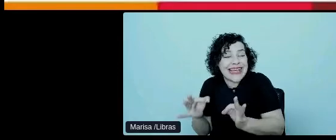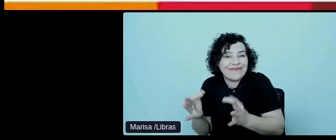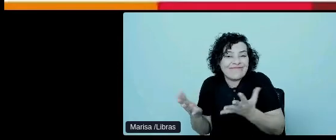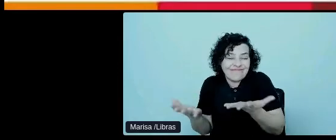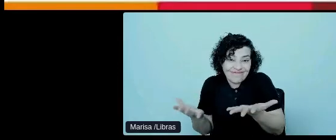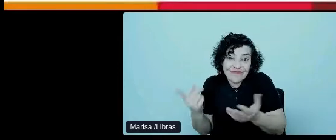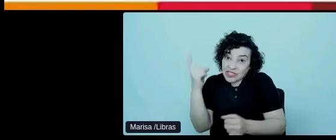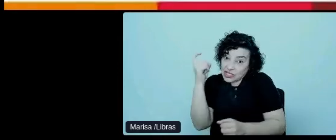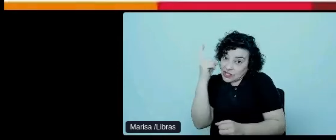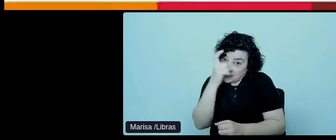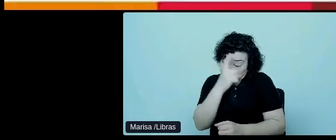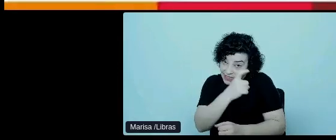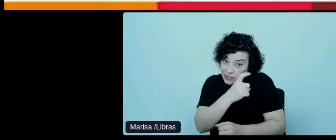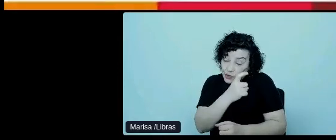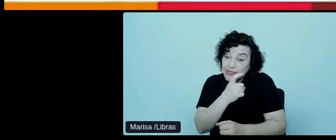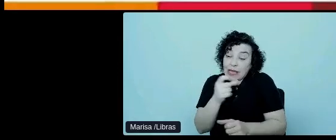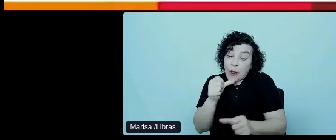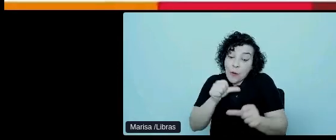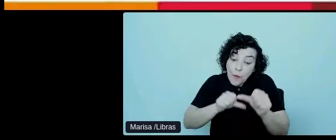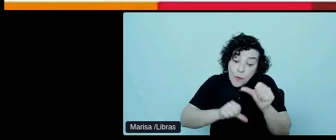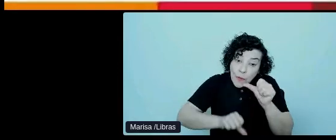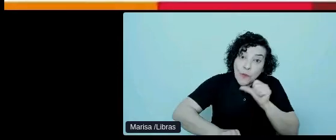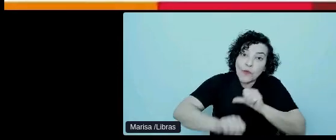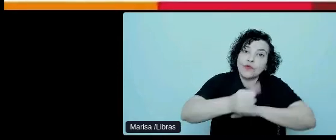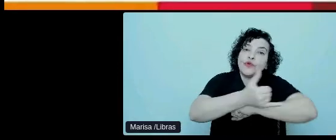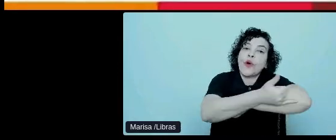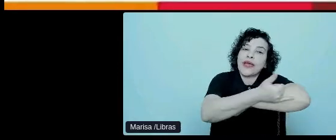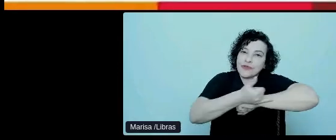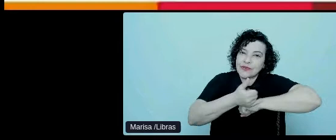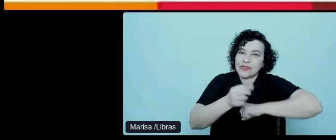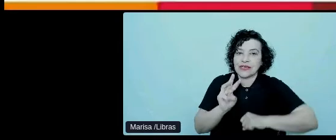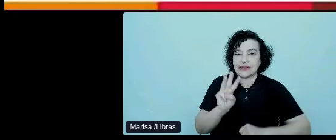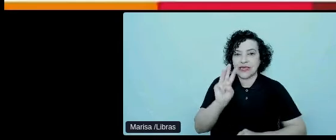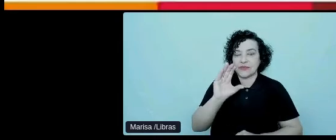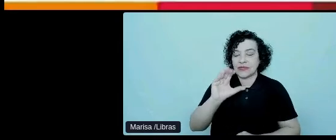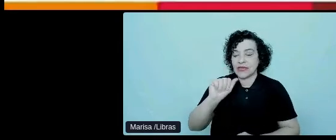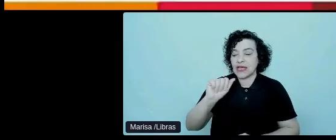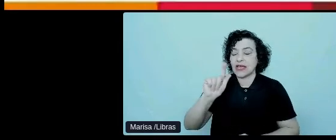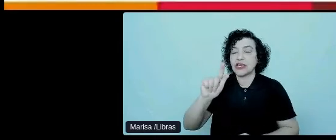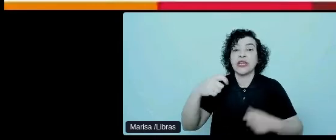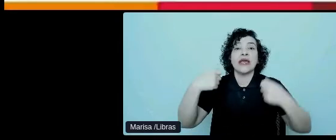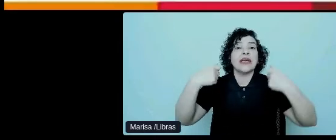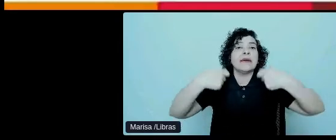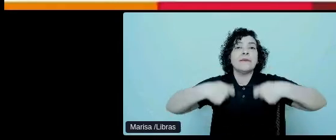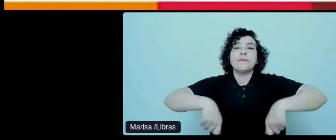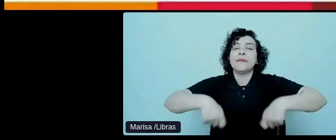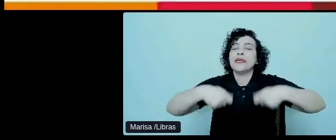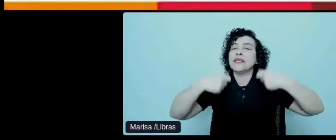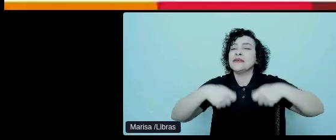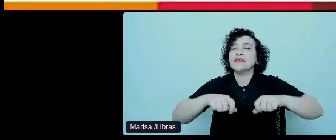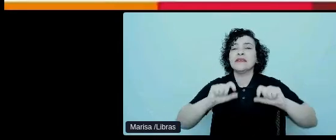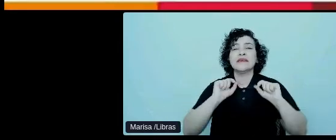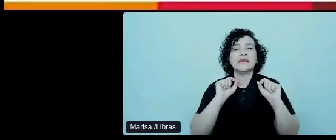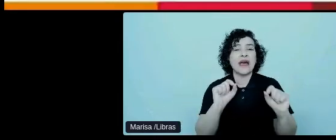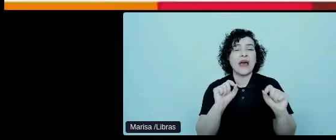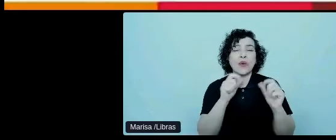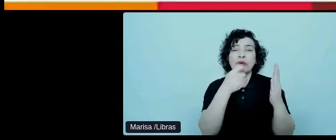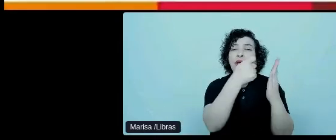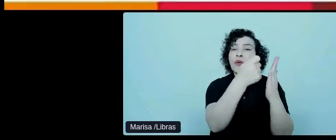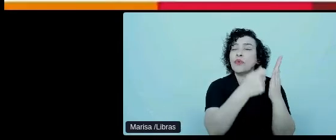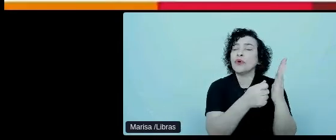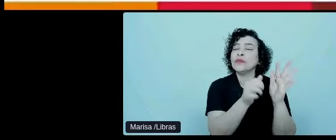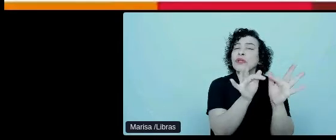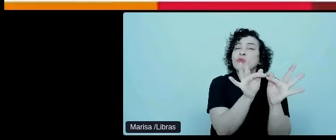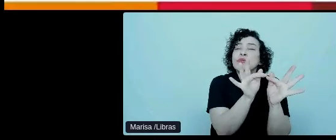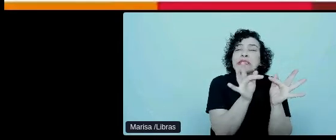motivação do pessoal para mudar a estrutura da WCAG é que ela tem que ter uma linguagem mais simples para o usuário. O usuário precisa olhar